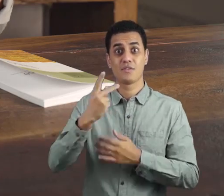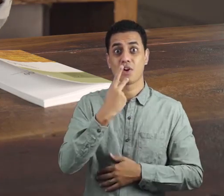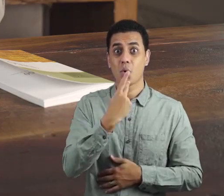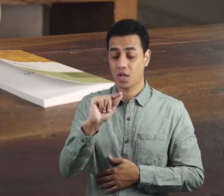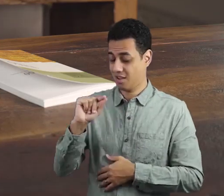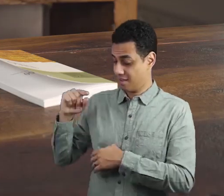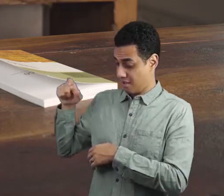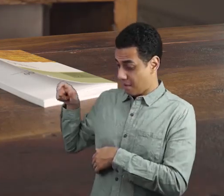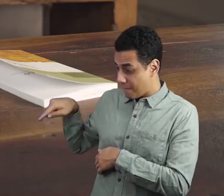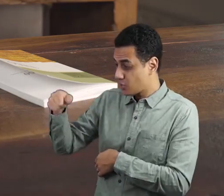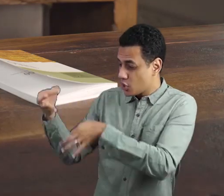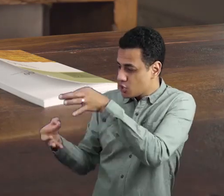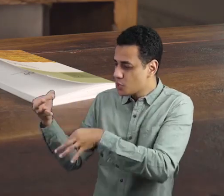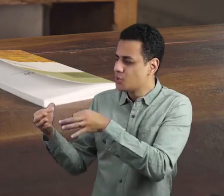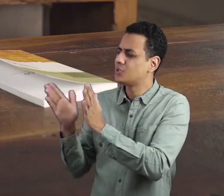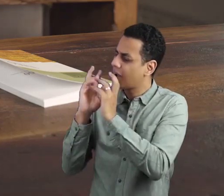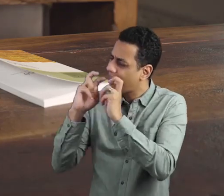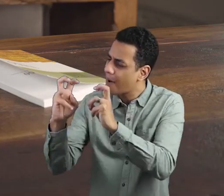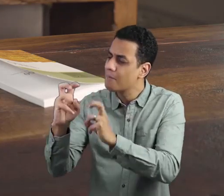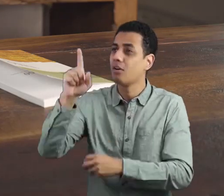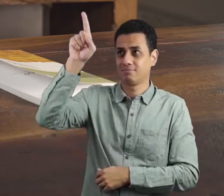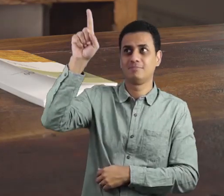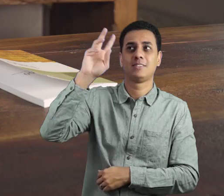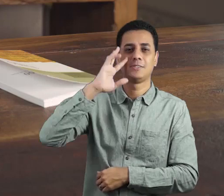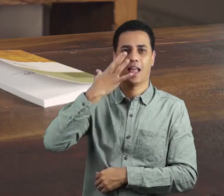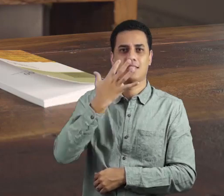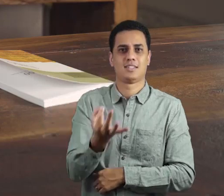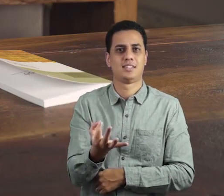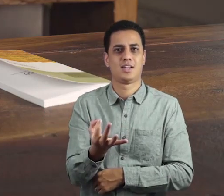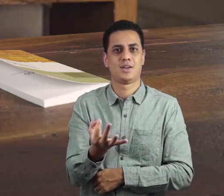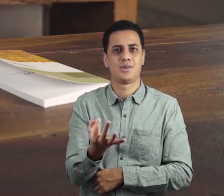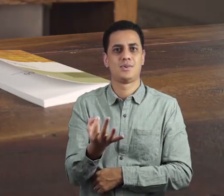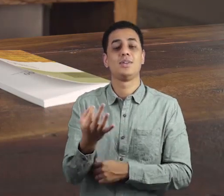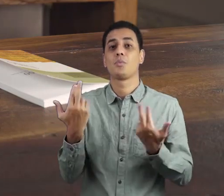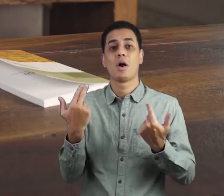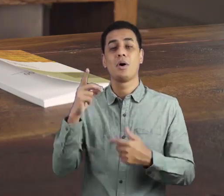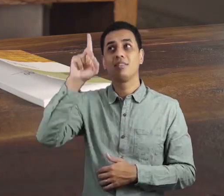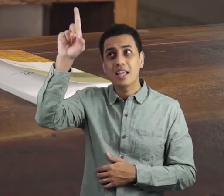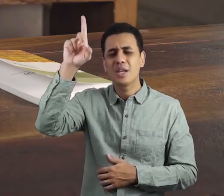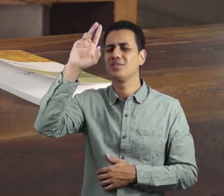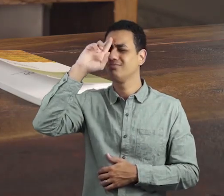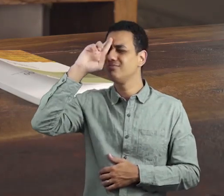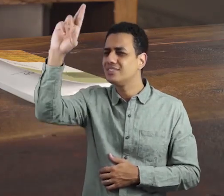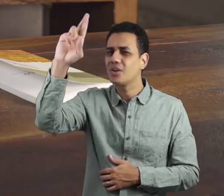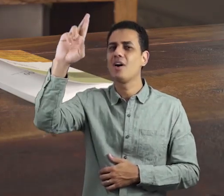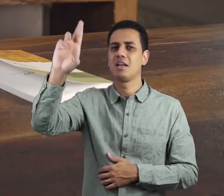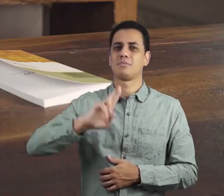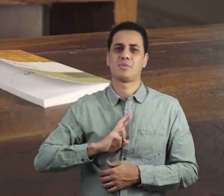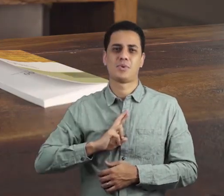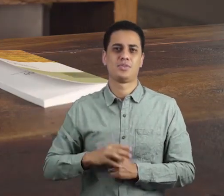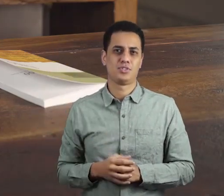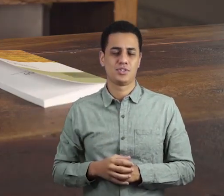das hostes dos poderes celestiais. A melhor tradução aqui seria: o Senhor que governa tudo, o Senhor de todo